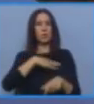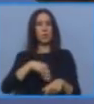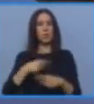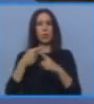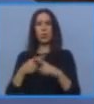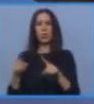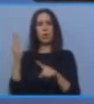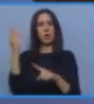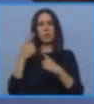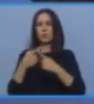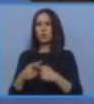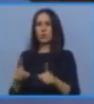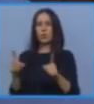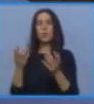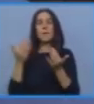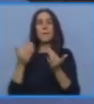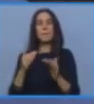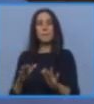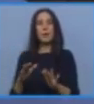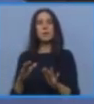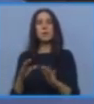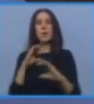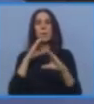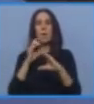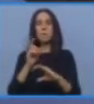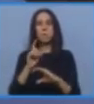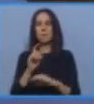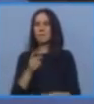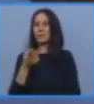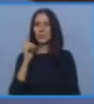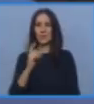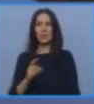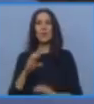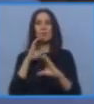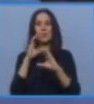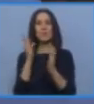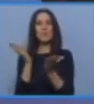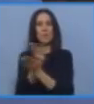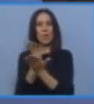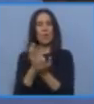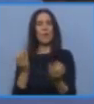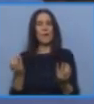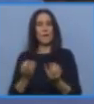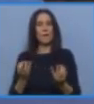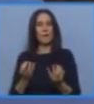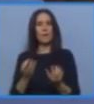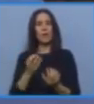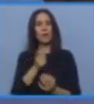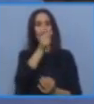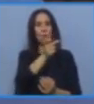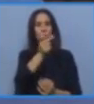É diferente, mas não é incomunicável. Comunica-se também aos